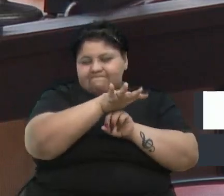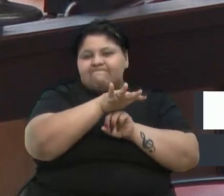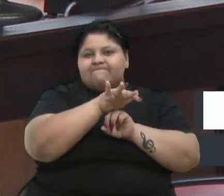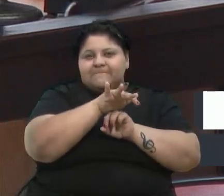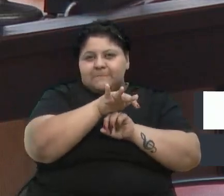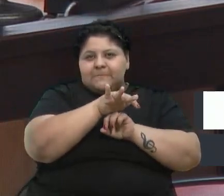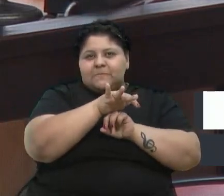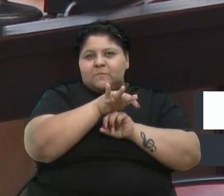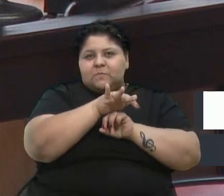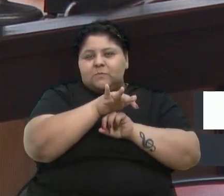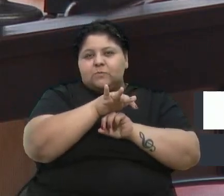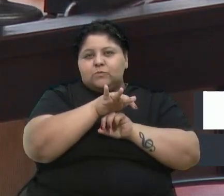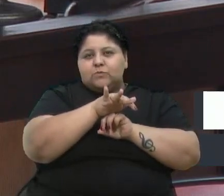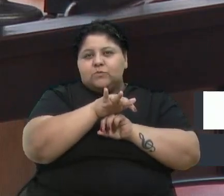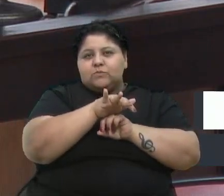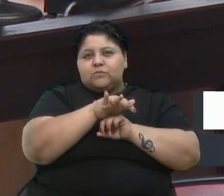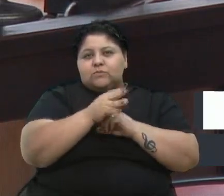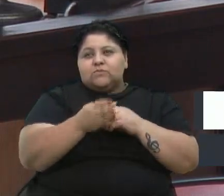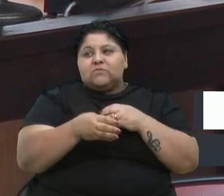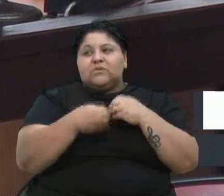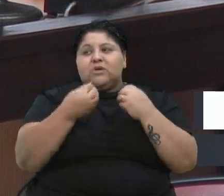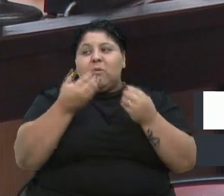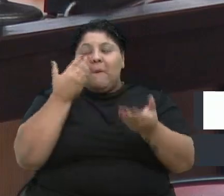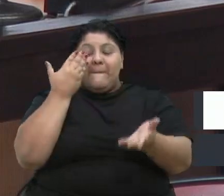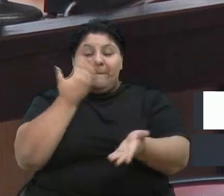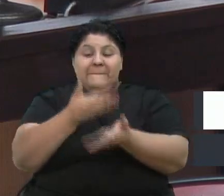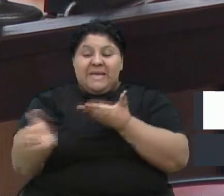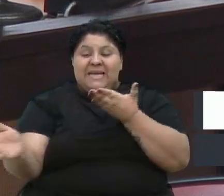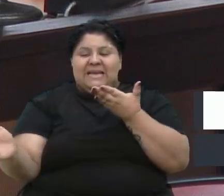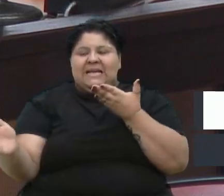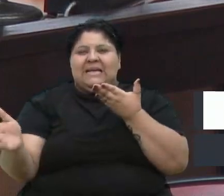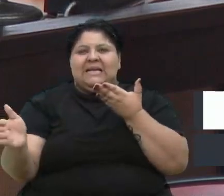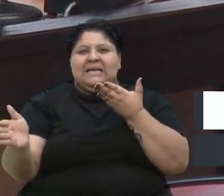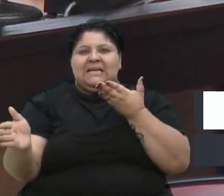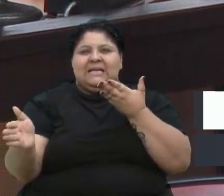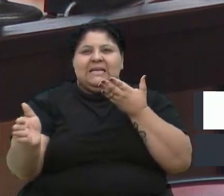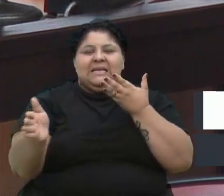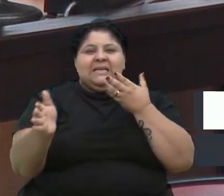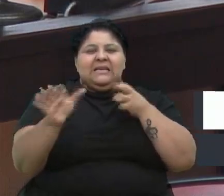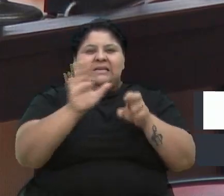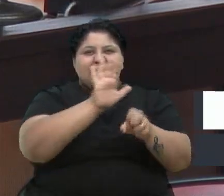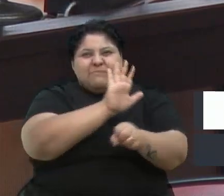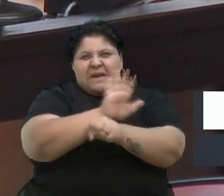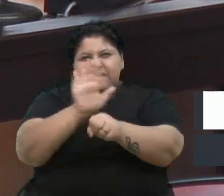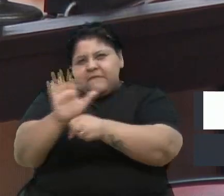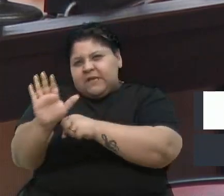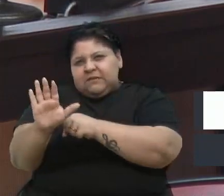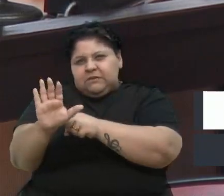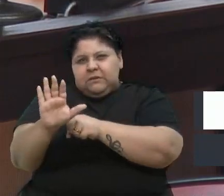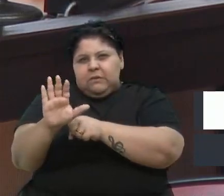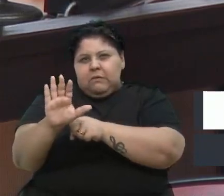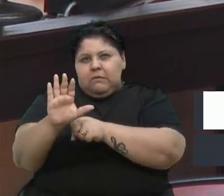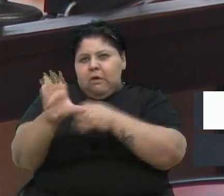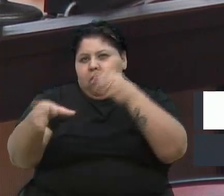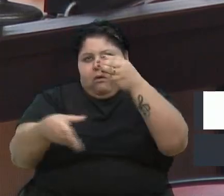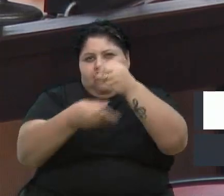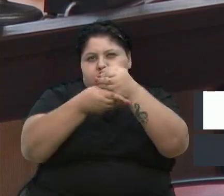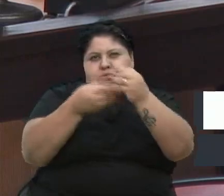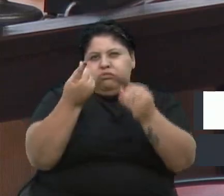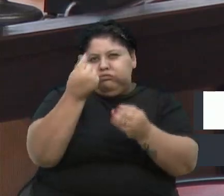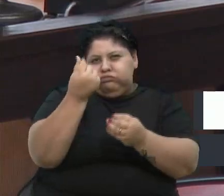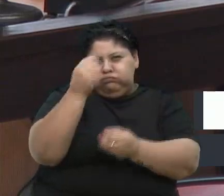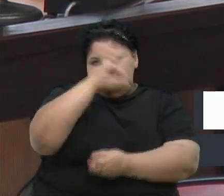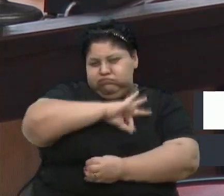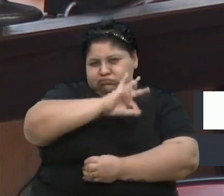E aí, com a perca destes benefícios, o que nós temos visto? E o que nós estamos,